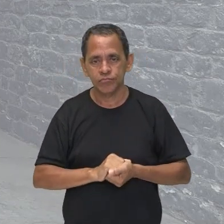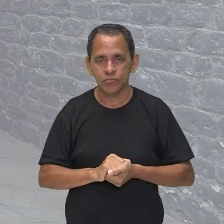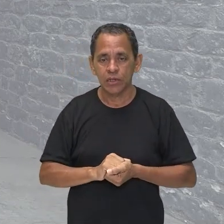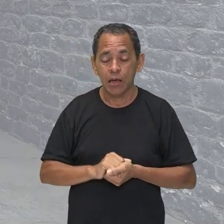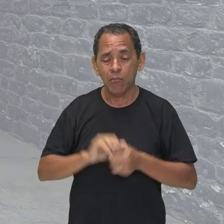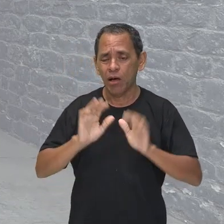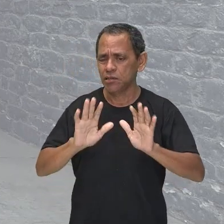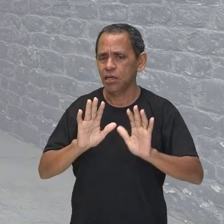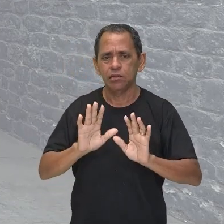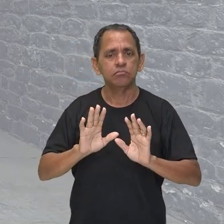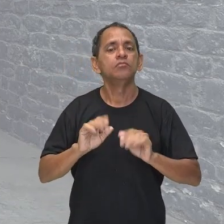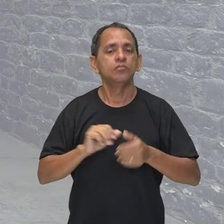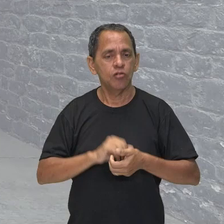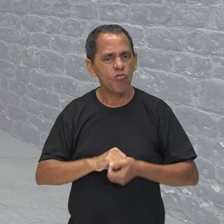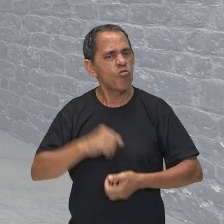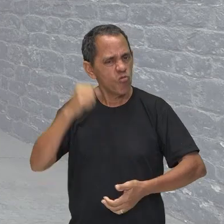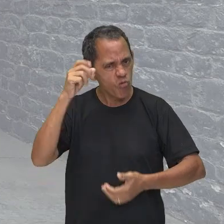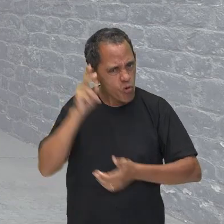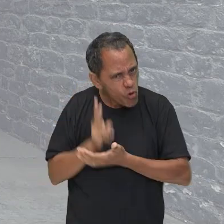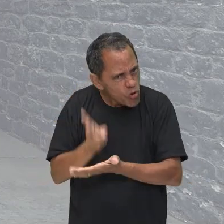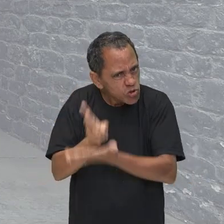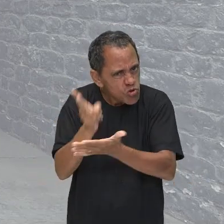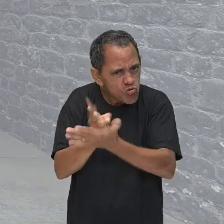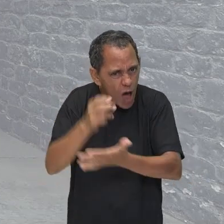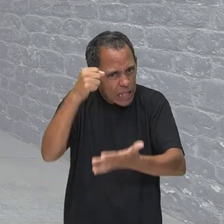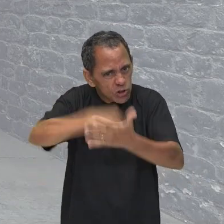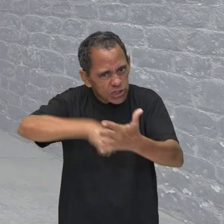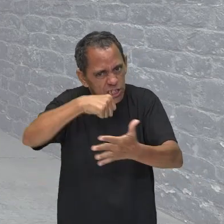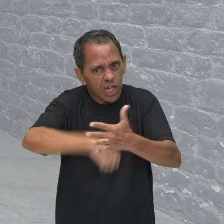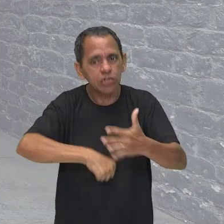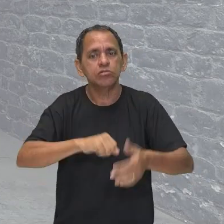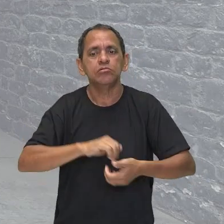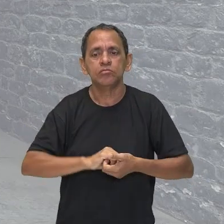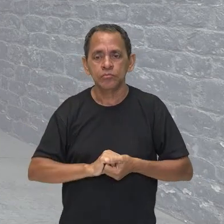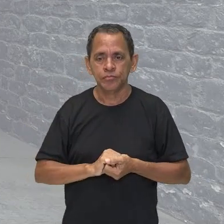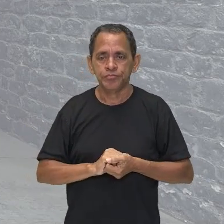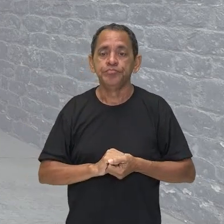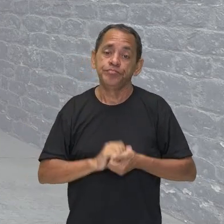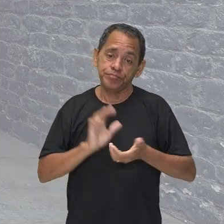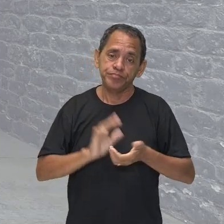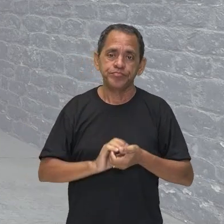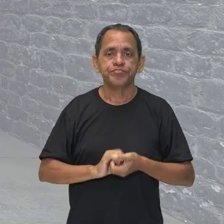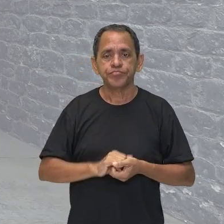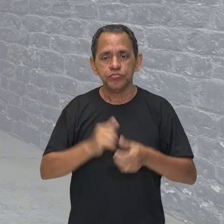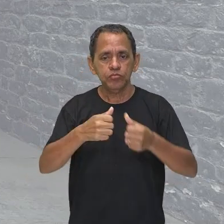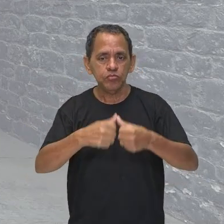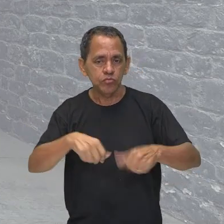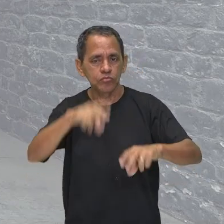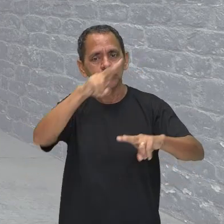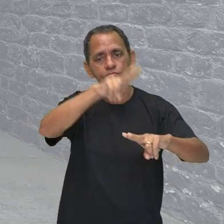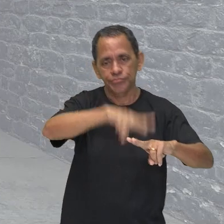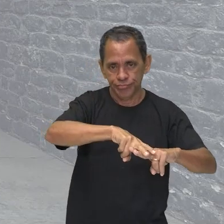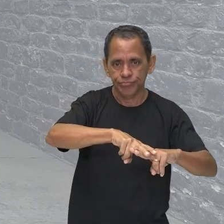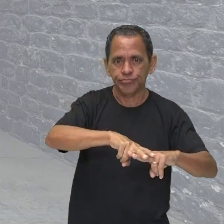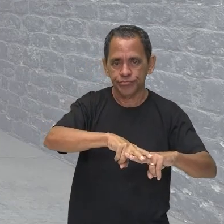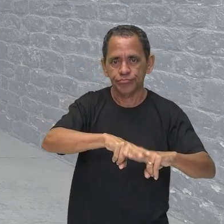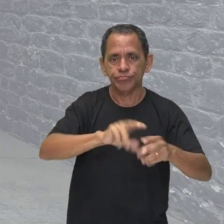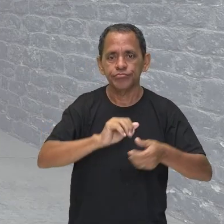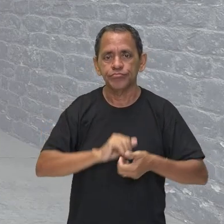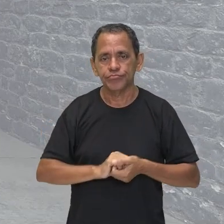se negou a concordar com essas condições, ele permaneceu preso. Então, mesmo preso, ele